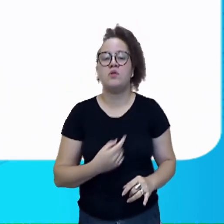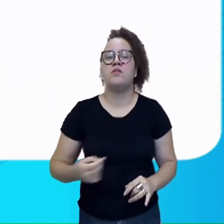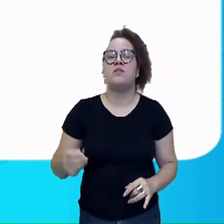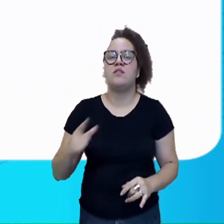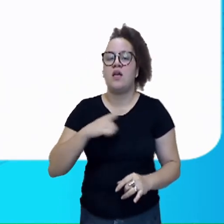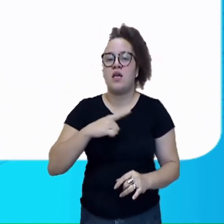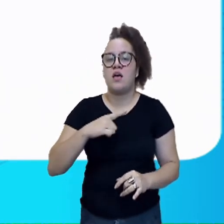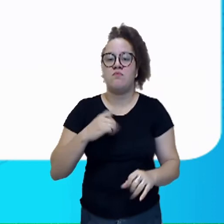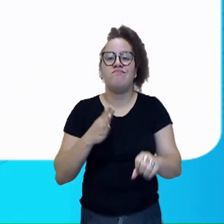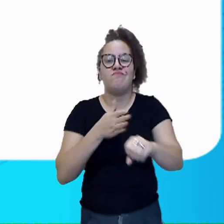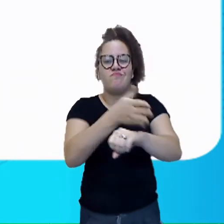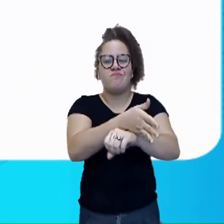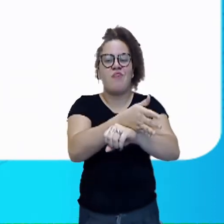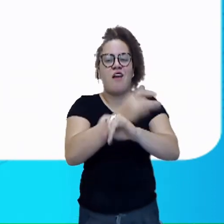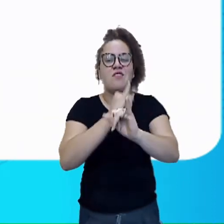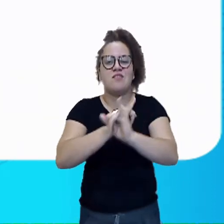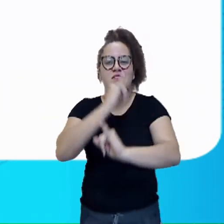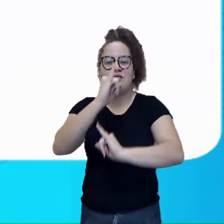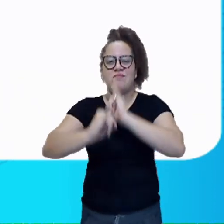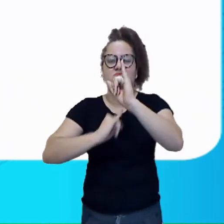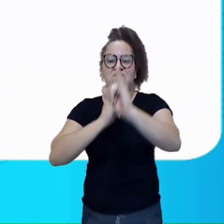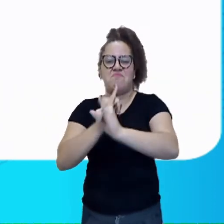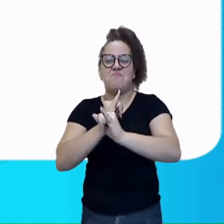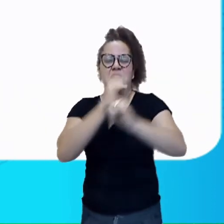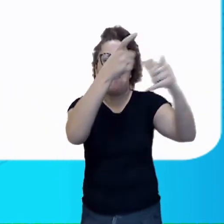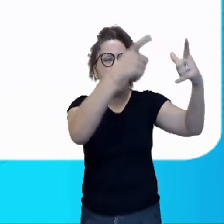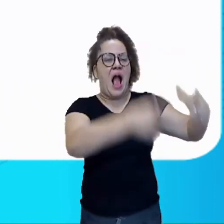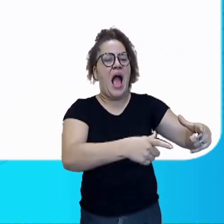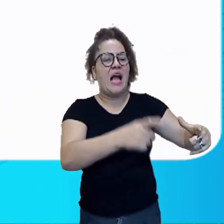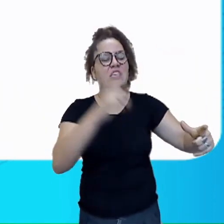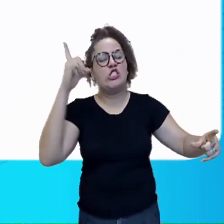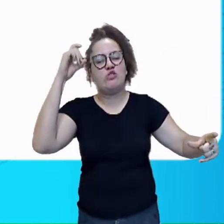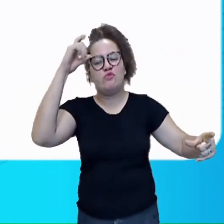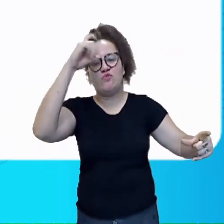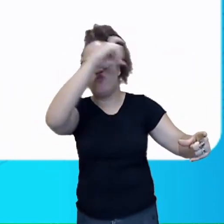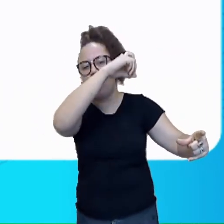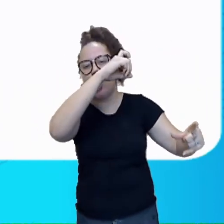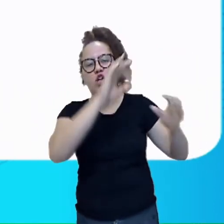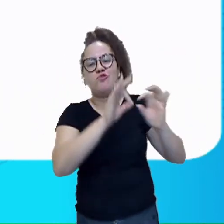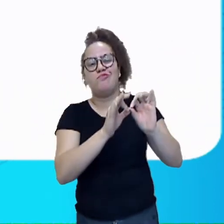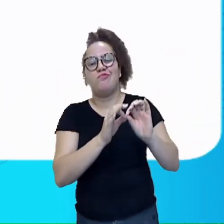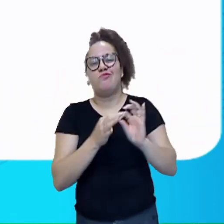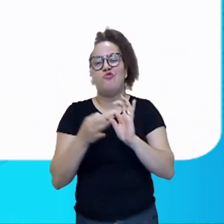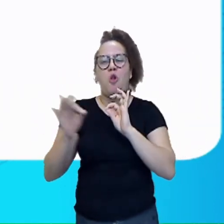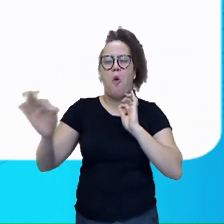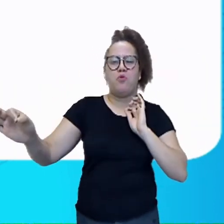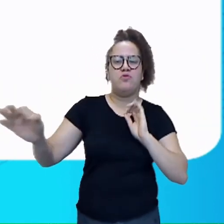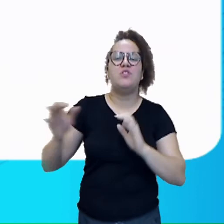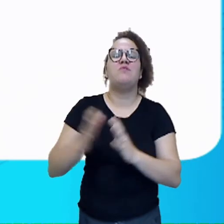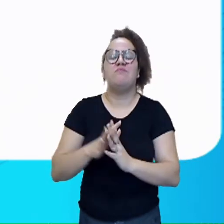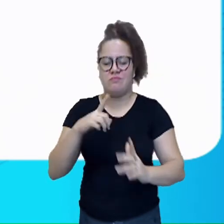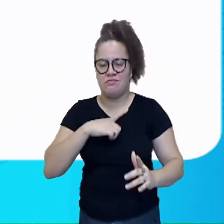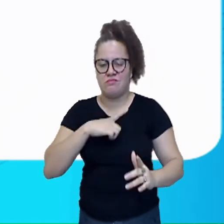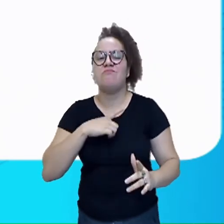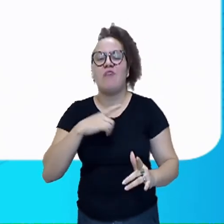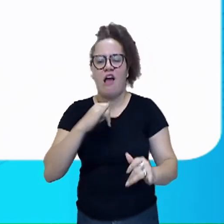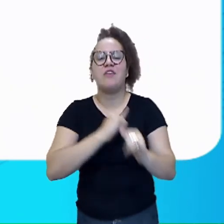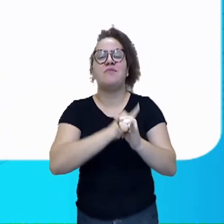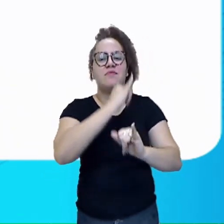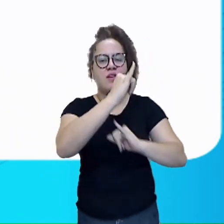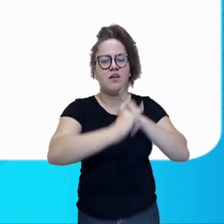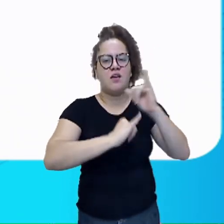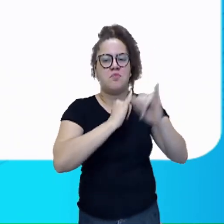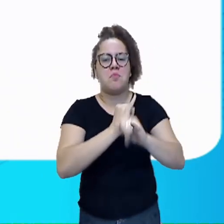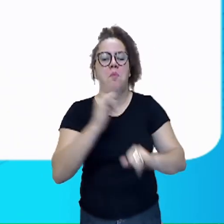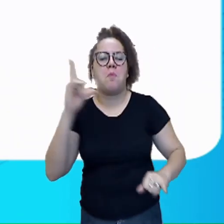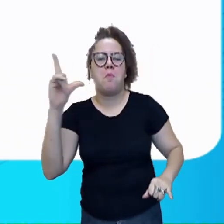acesso à internet. Até os locais mais difíceis consegue chegar um sinal de internet, mesmo que